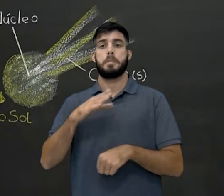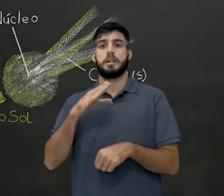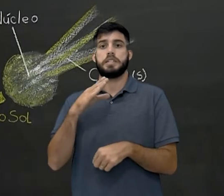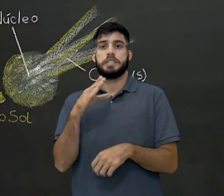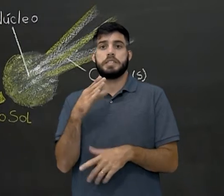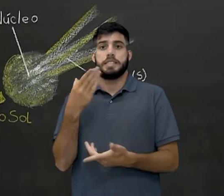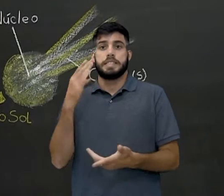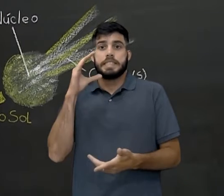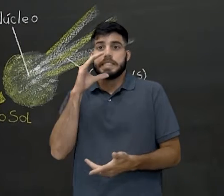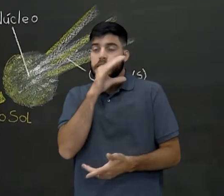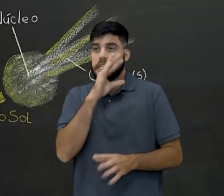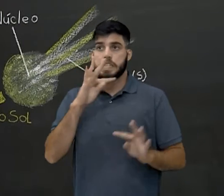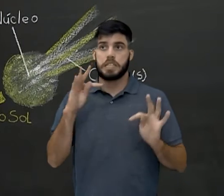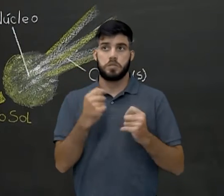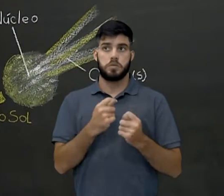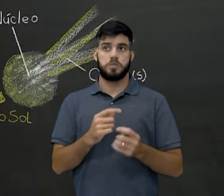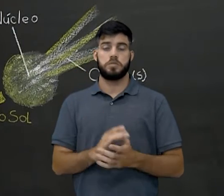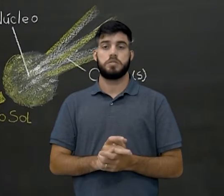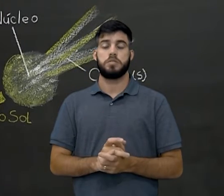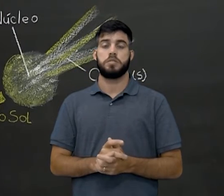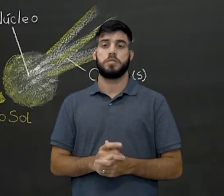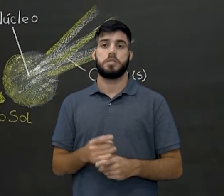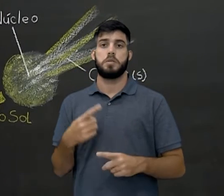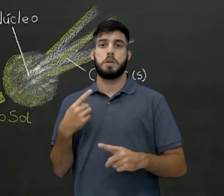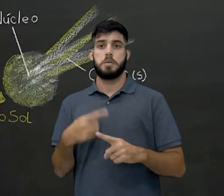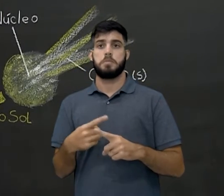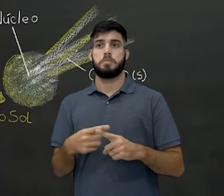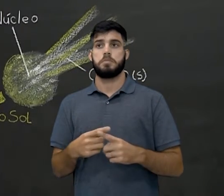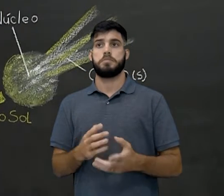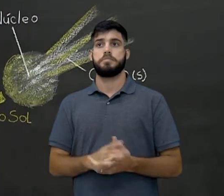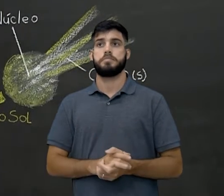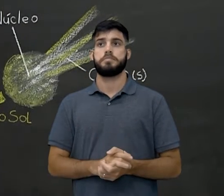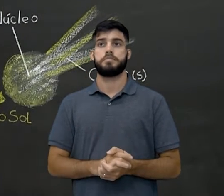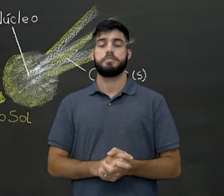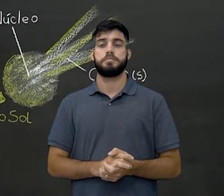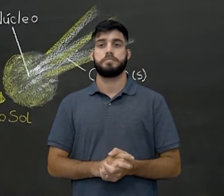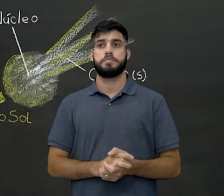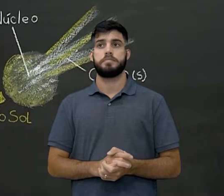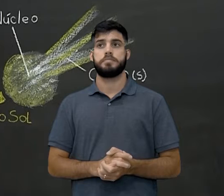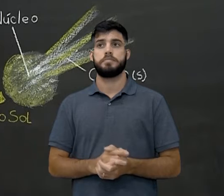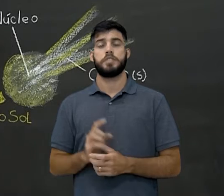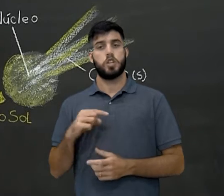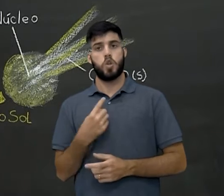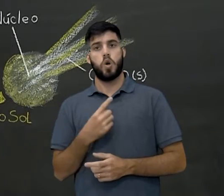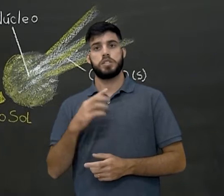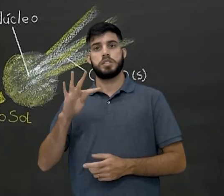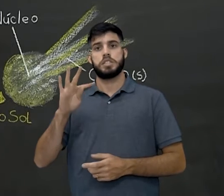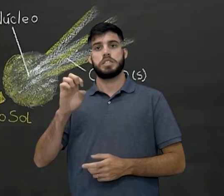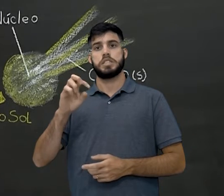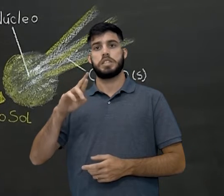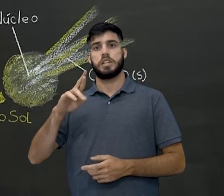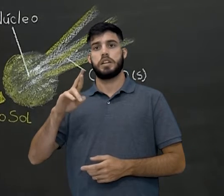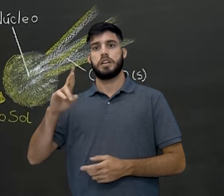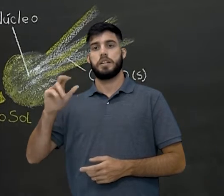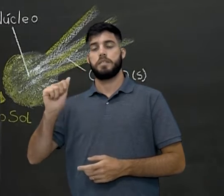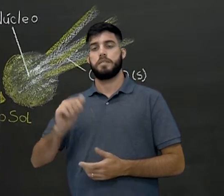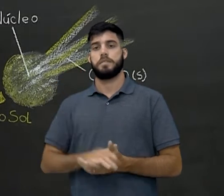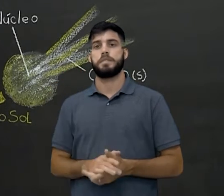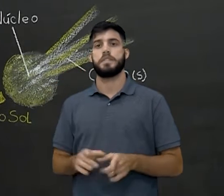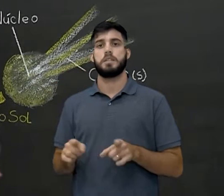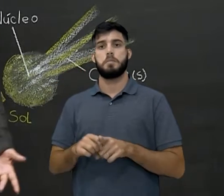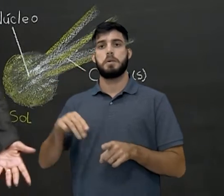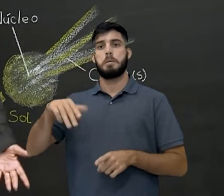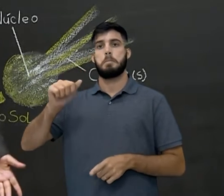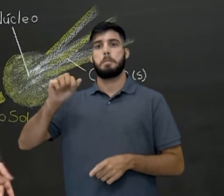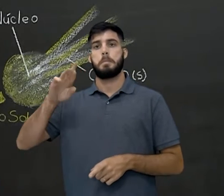ela retém muito calor, a constituição de muito gás carbônico. Nós, planeta Terra. Marte, o